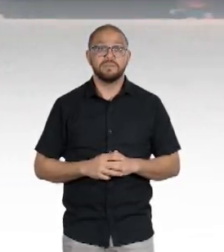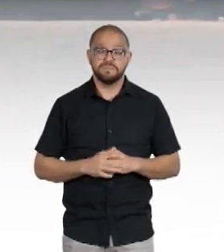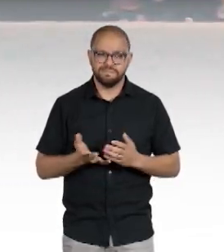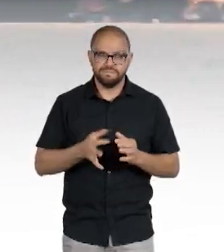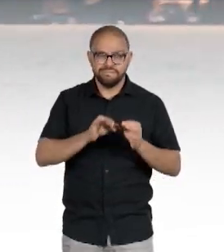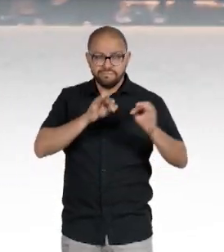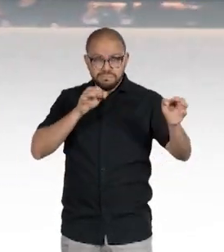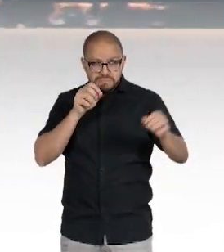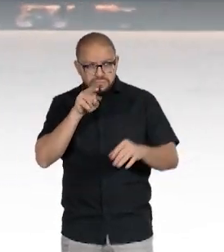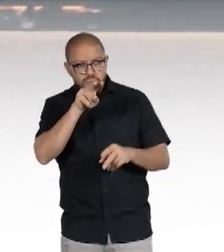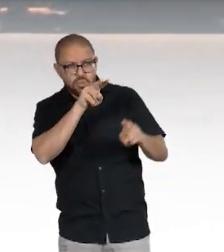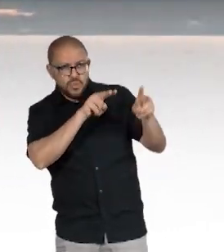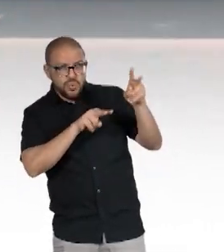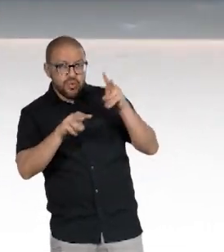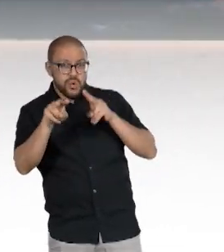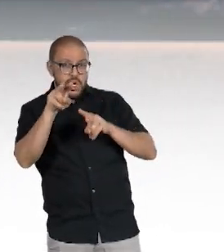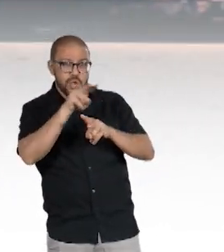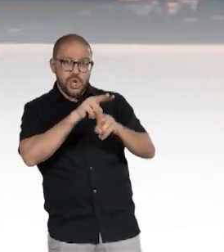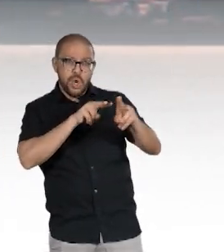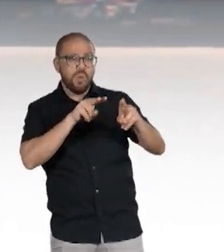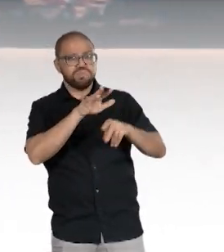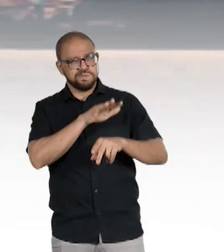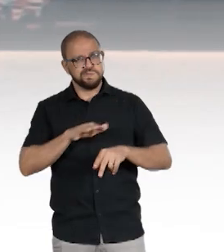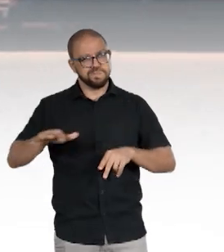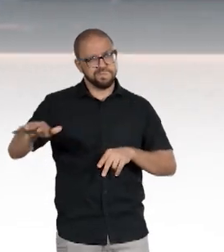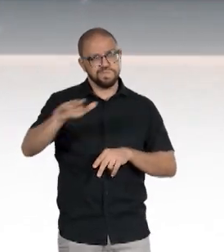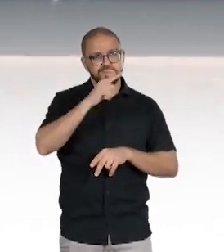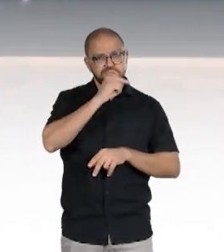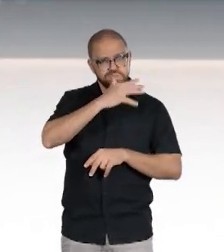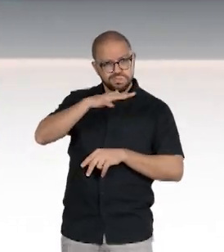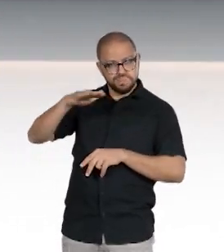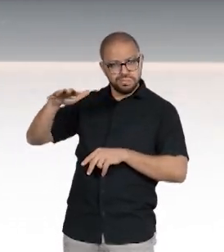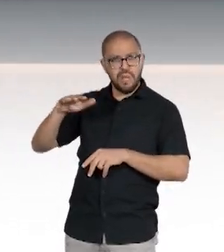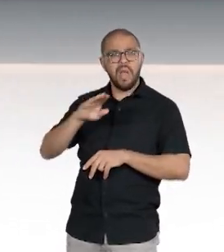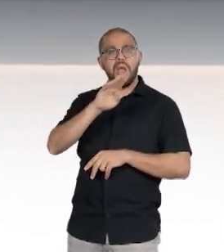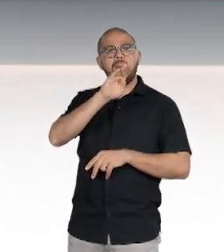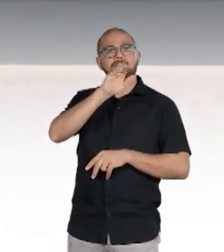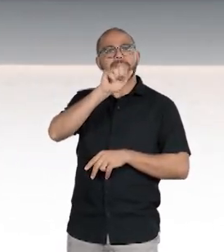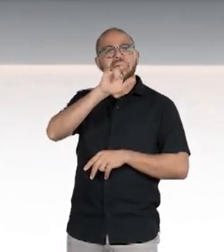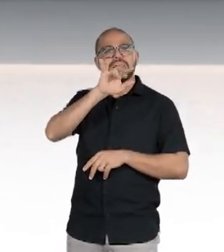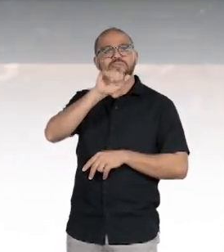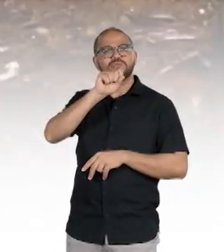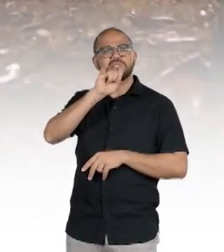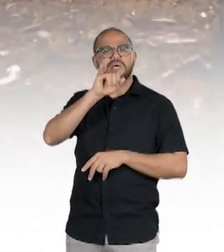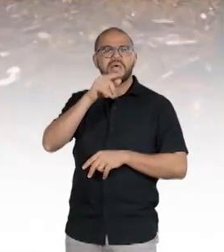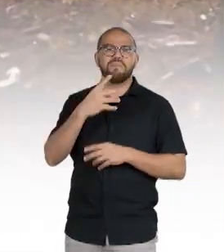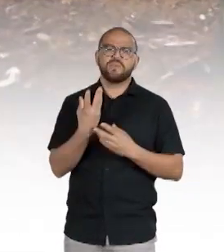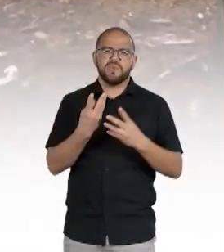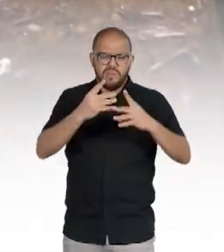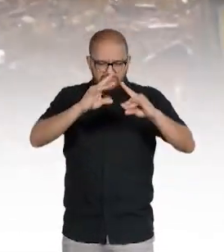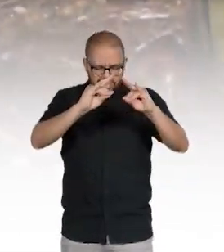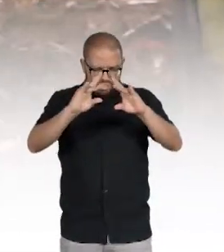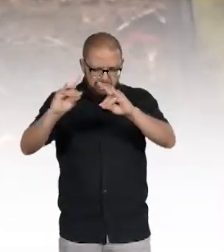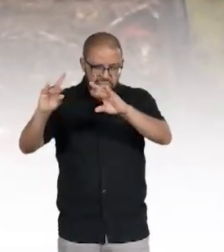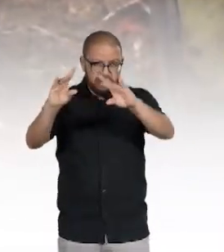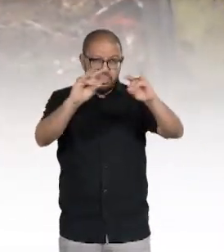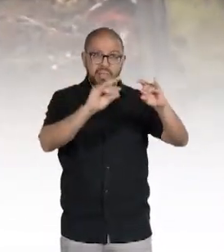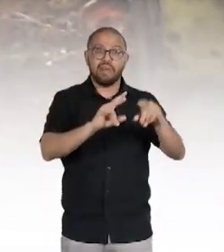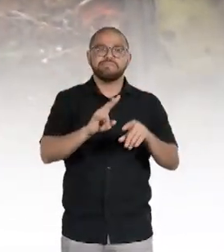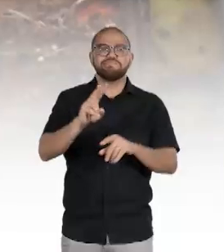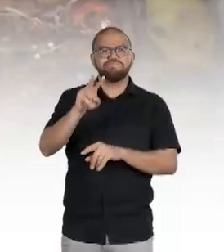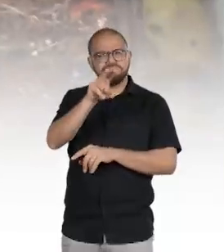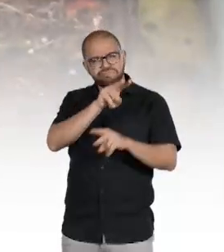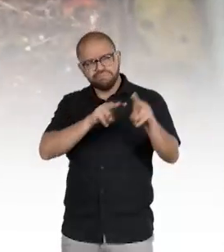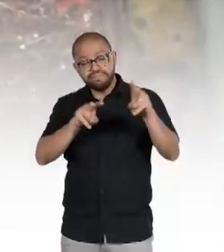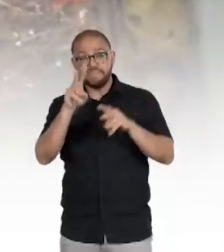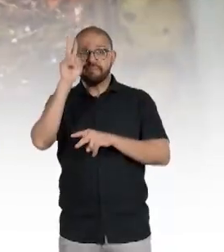De longe, o que se vê nas encostas e arredores da Barra do Saí ainda é muito barro. Mas essa imagem, que traz memórias